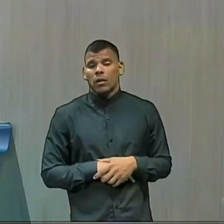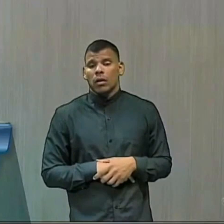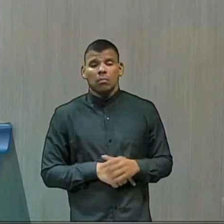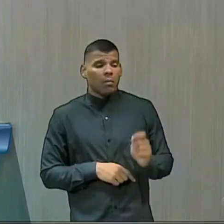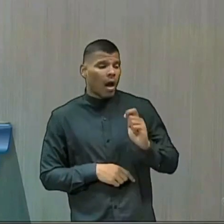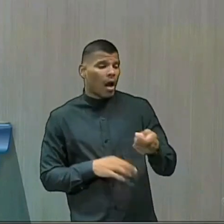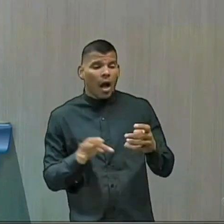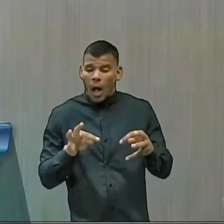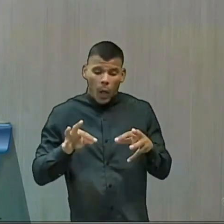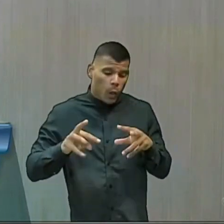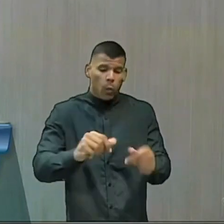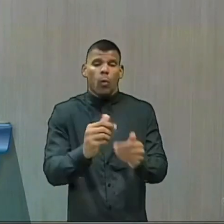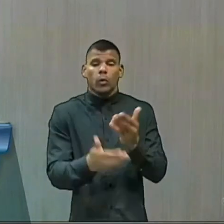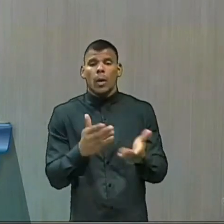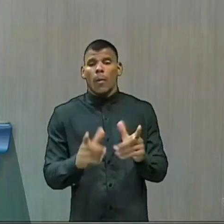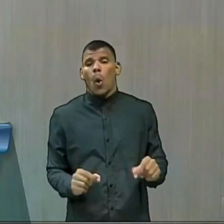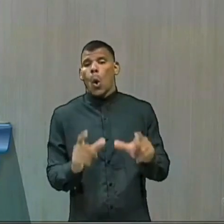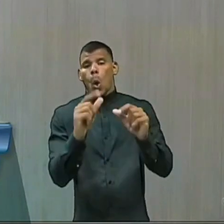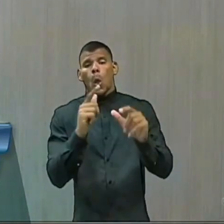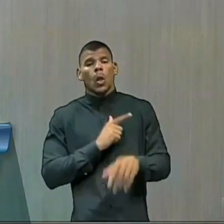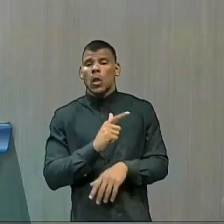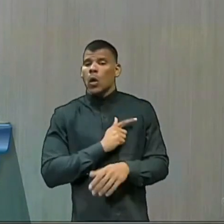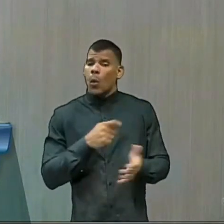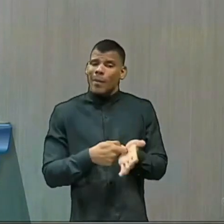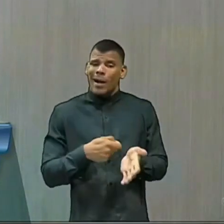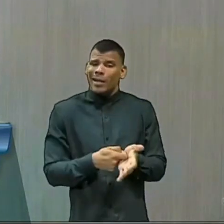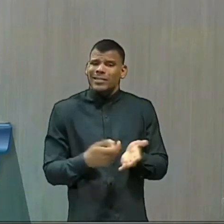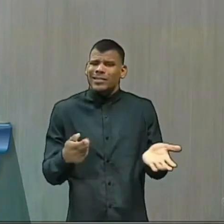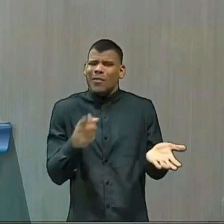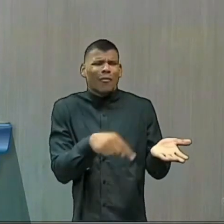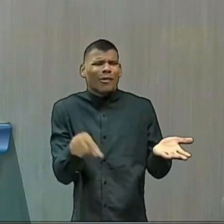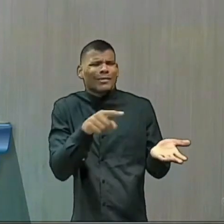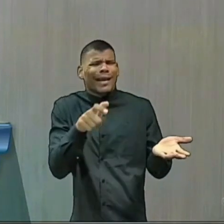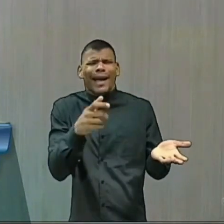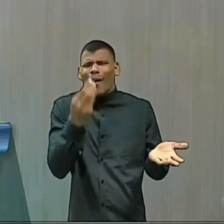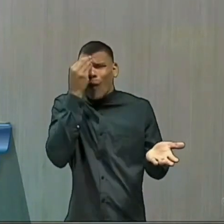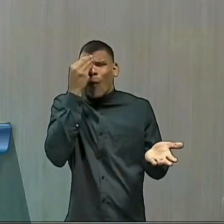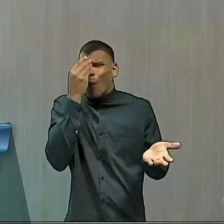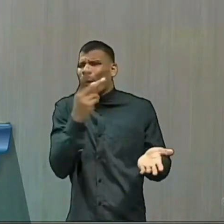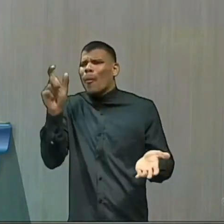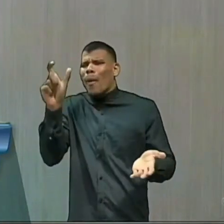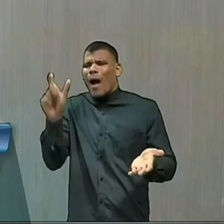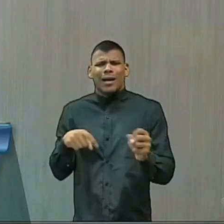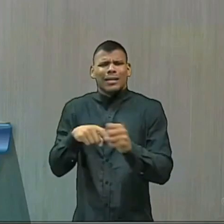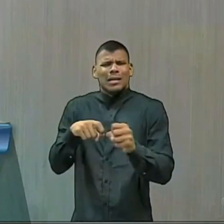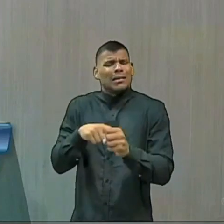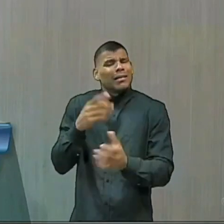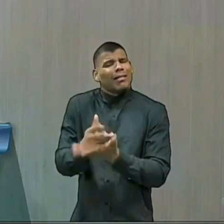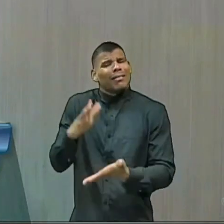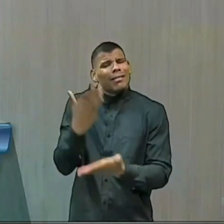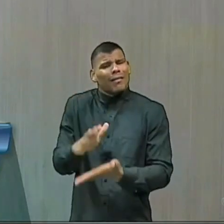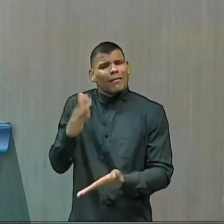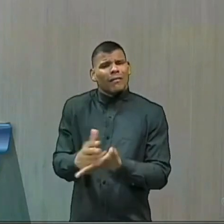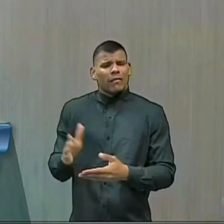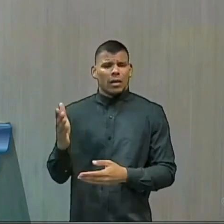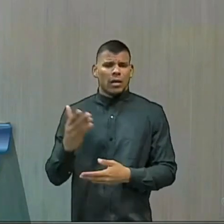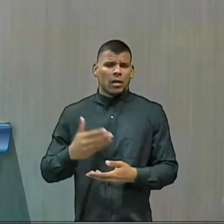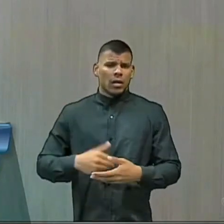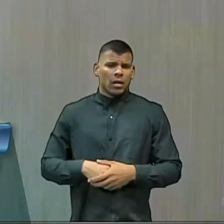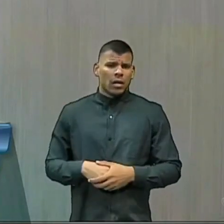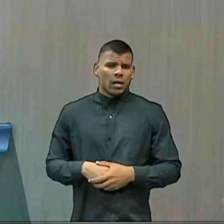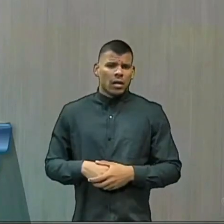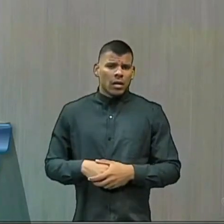todo o tratamento oncológico. Não queiram colocar essa culpa de falta